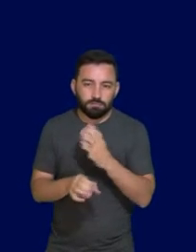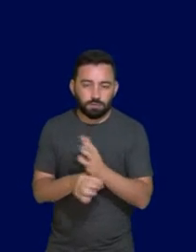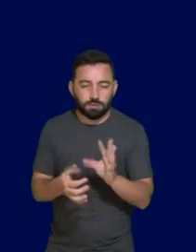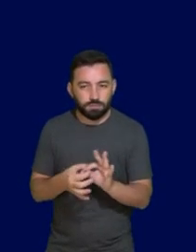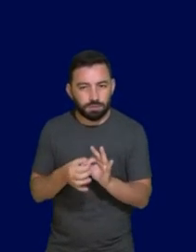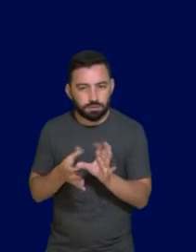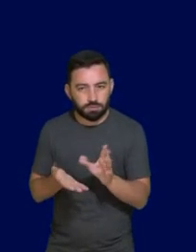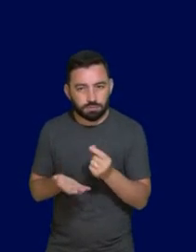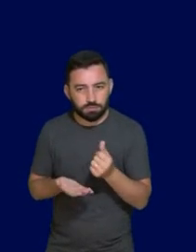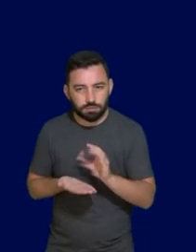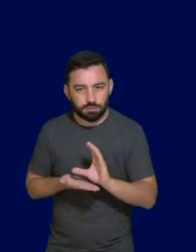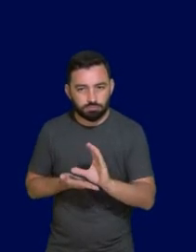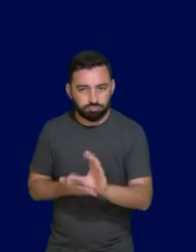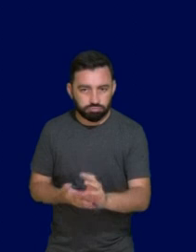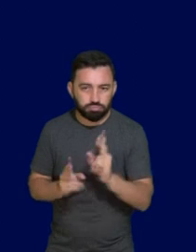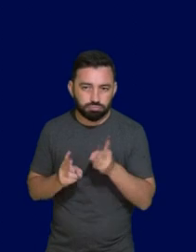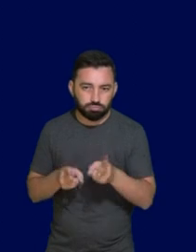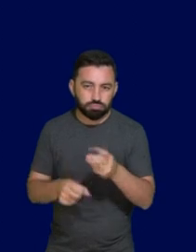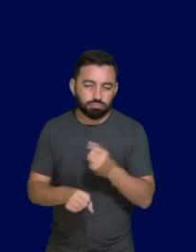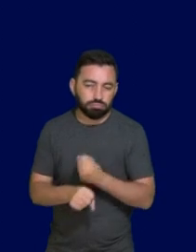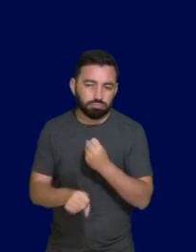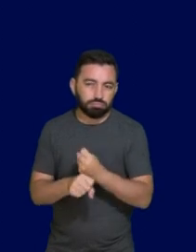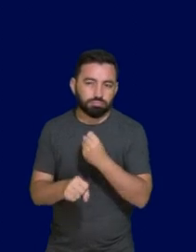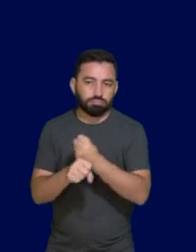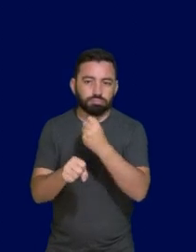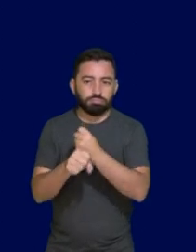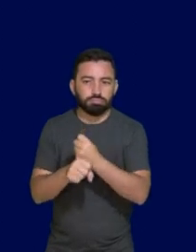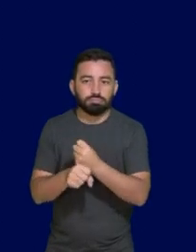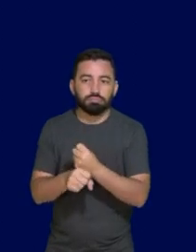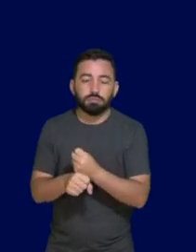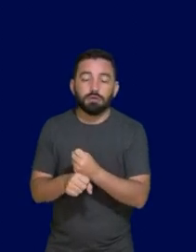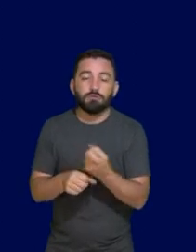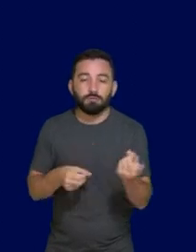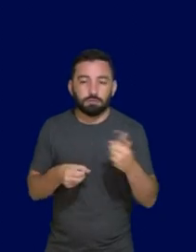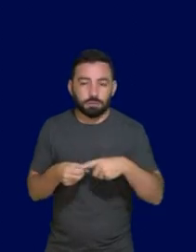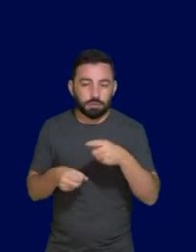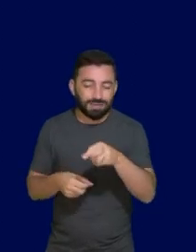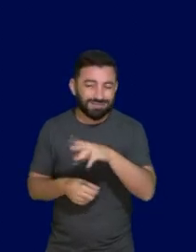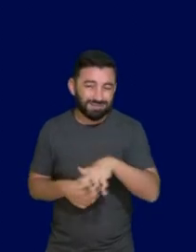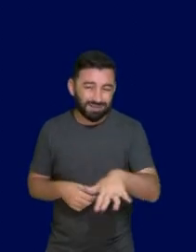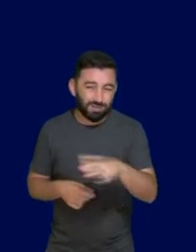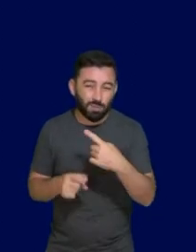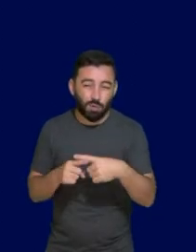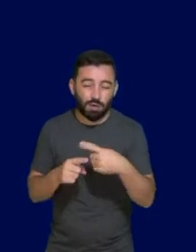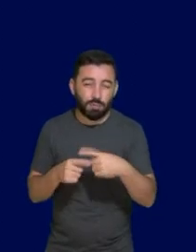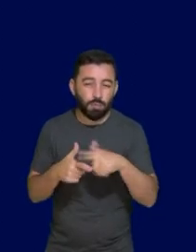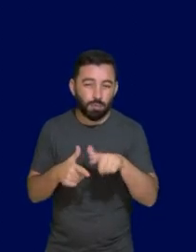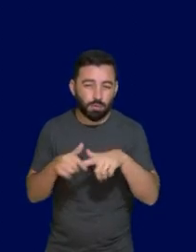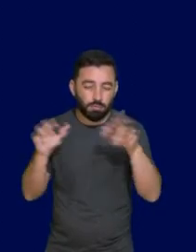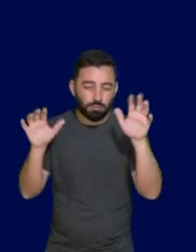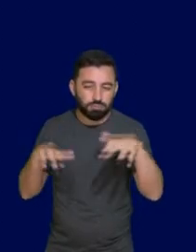para a continuidade das obras de reconstrução da região afetada pelas cheias no ano